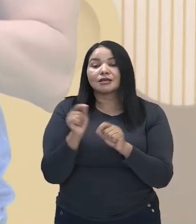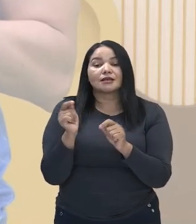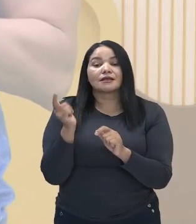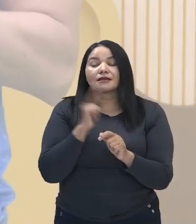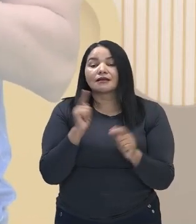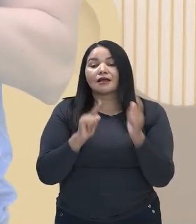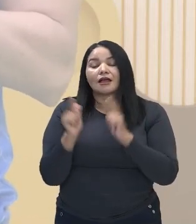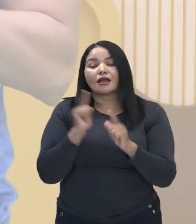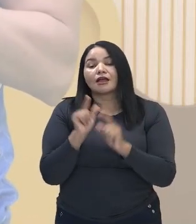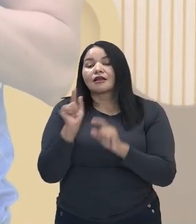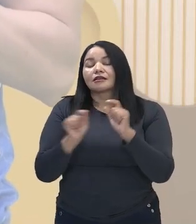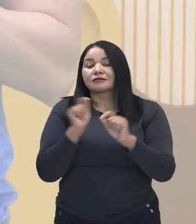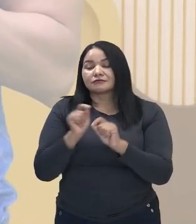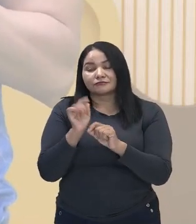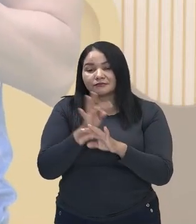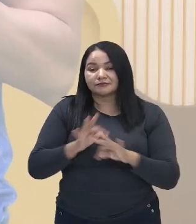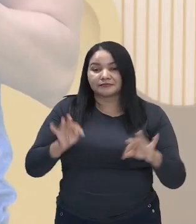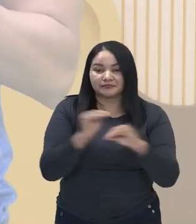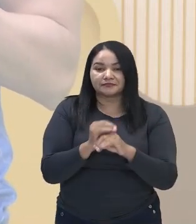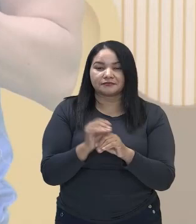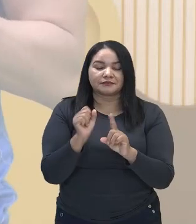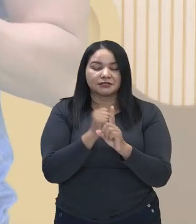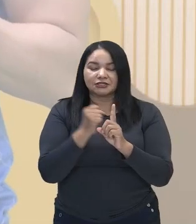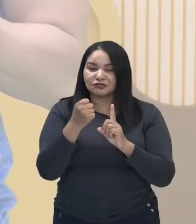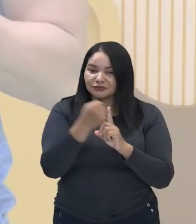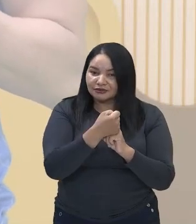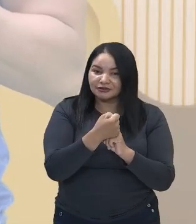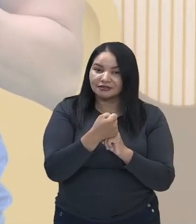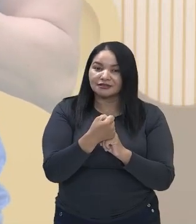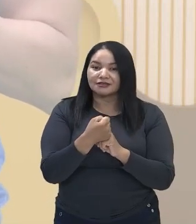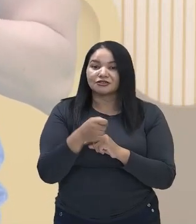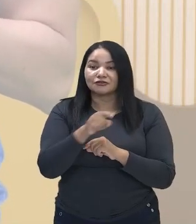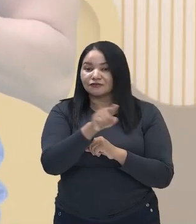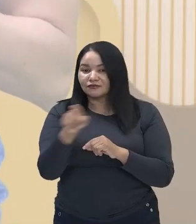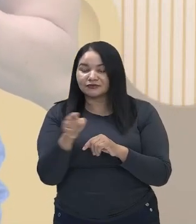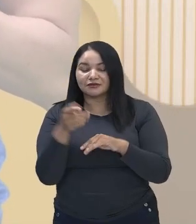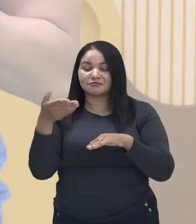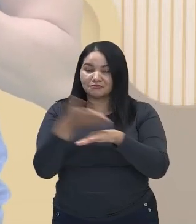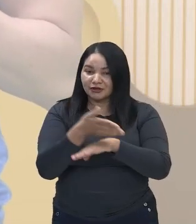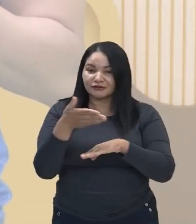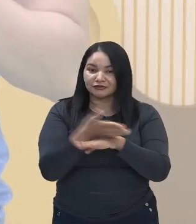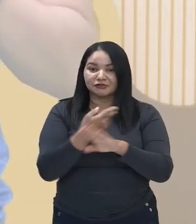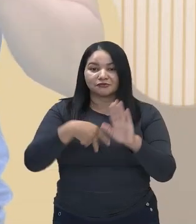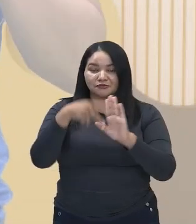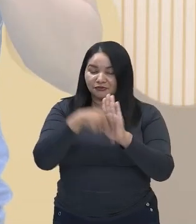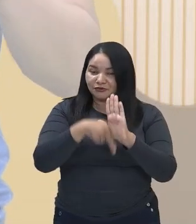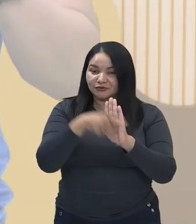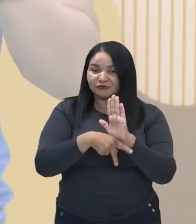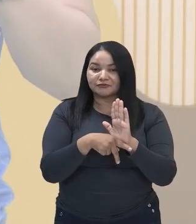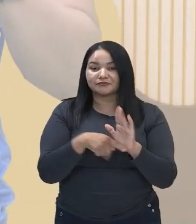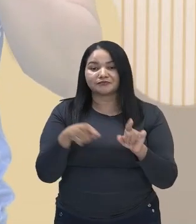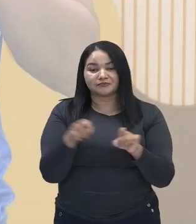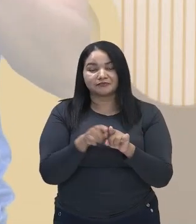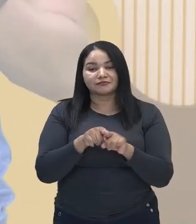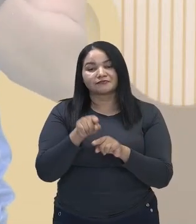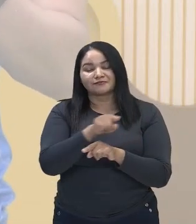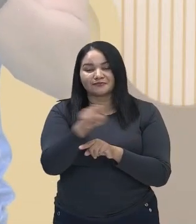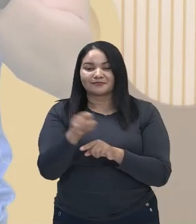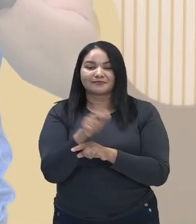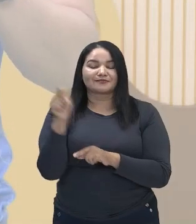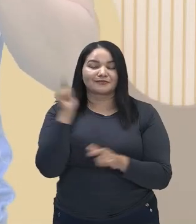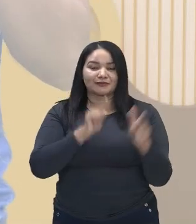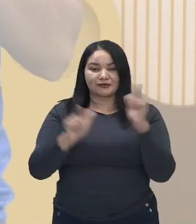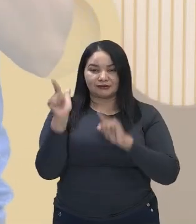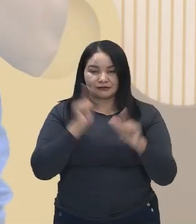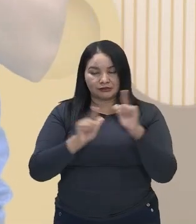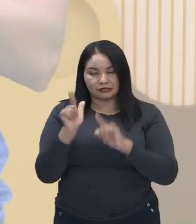Todos nós. Ganha a sociedade, ganha quem participa desses programas, então todo mundo acaba ganhando ali.